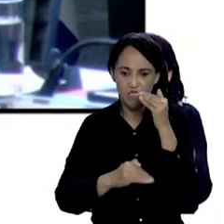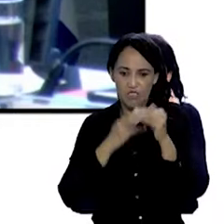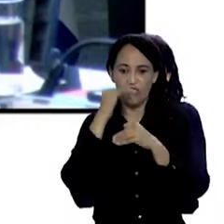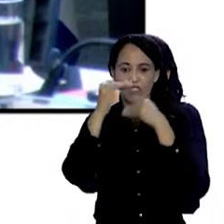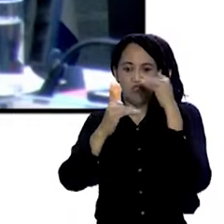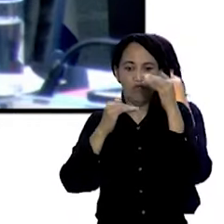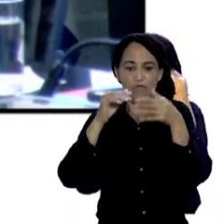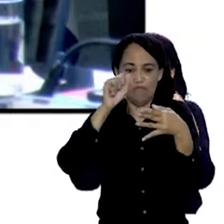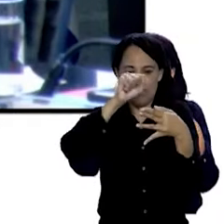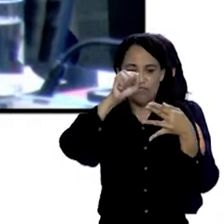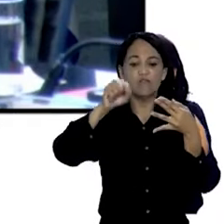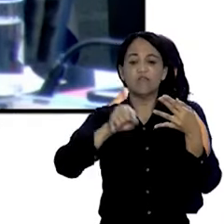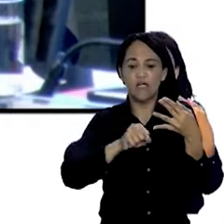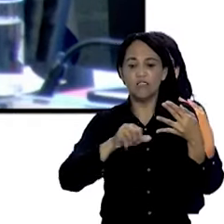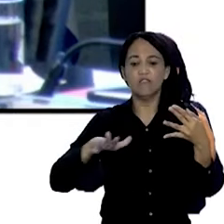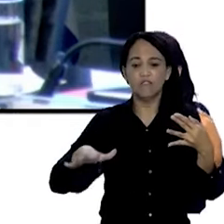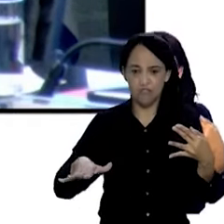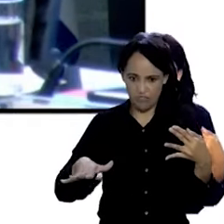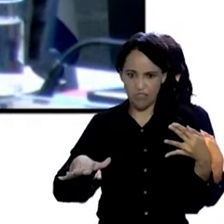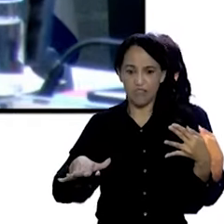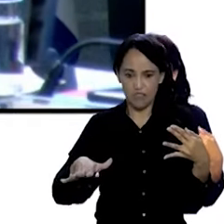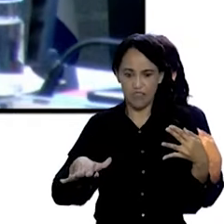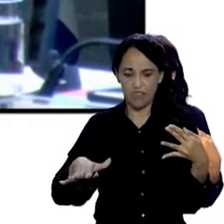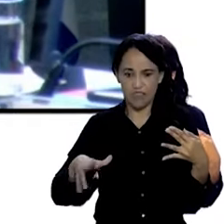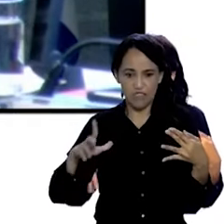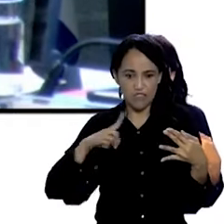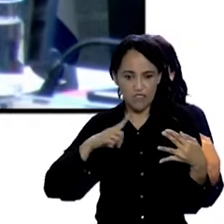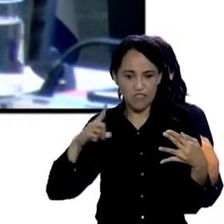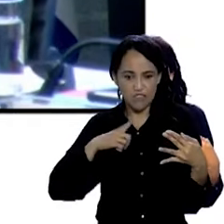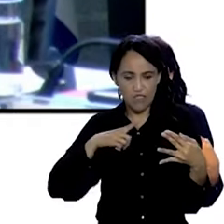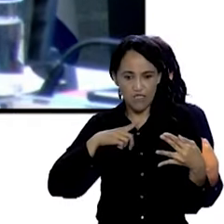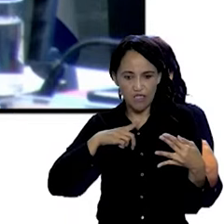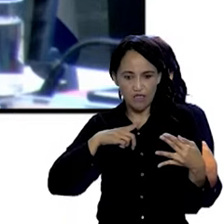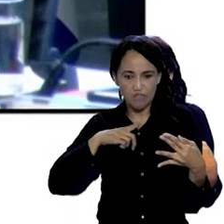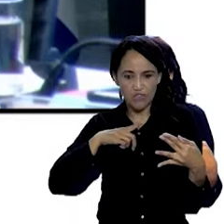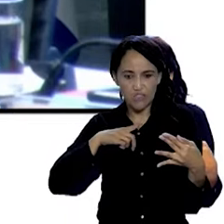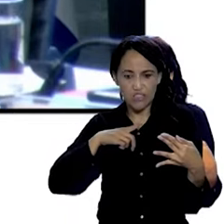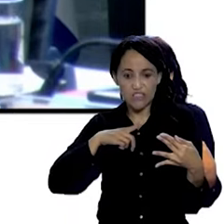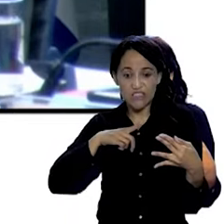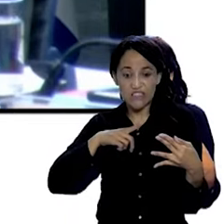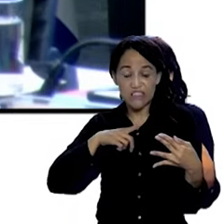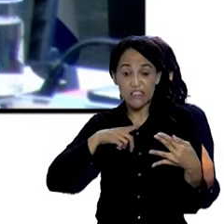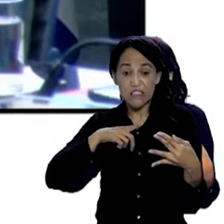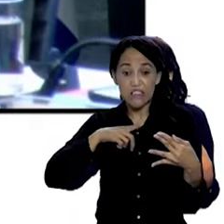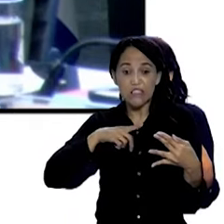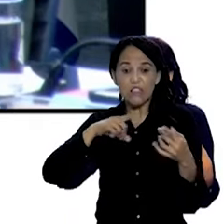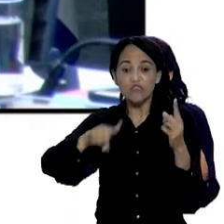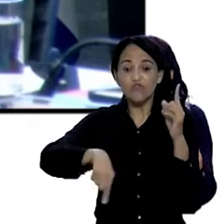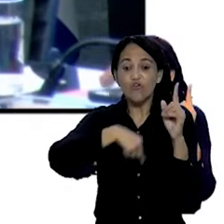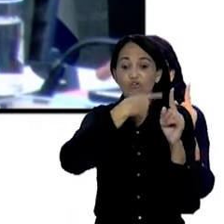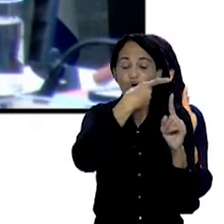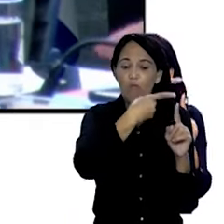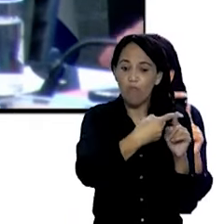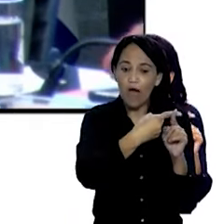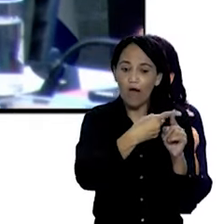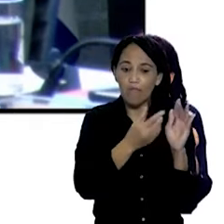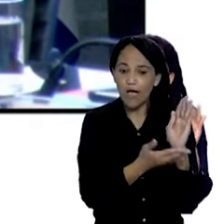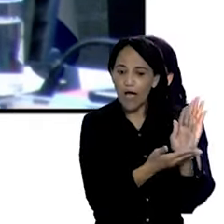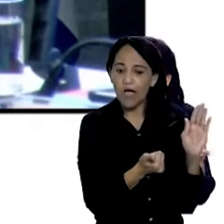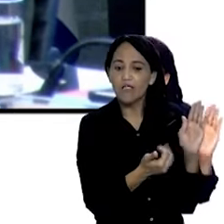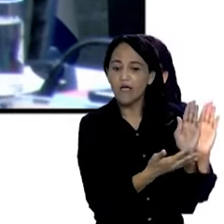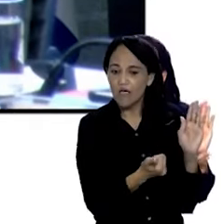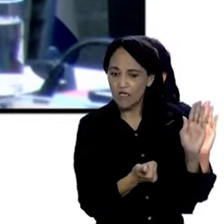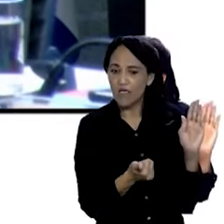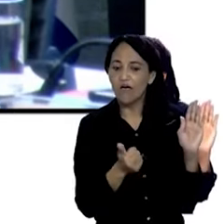jurisprudência temos que sumar aqui o processo a cassação no processo laboral porque a cassação no